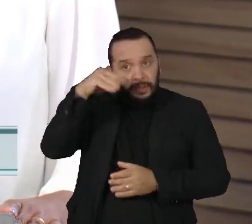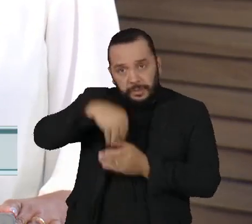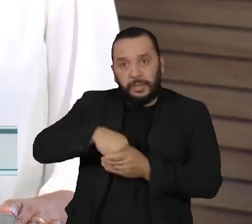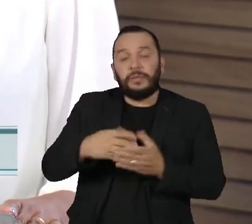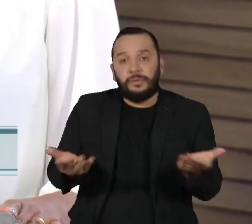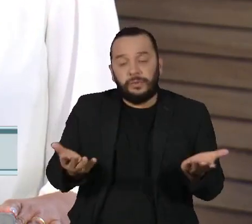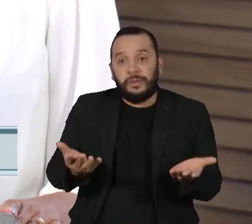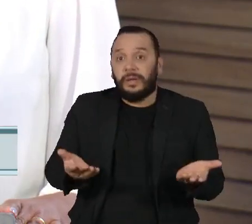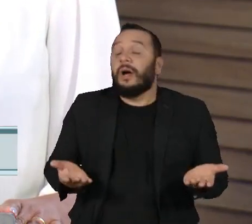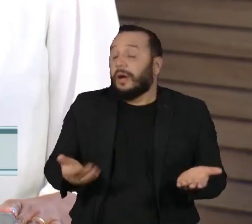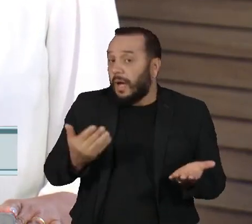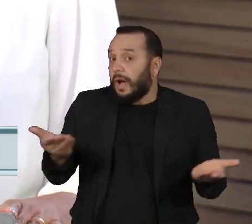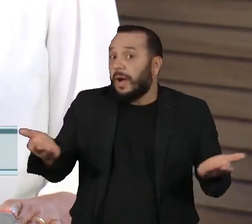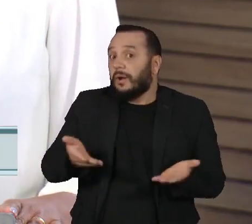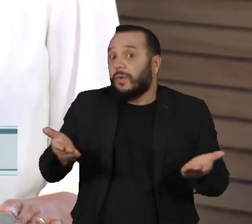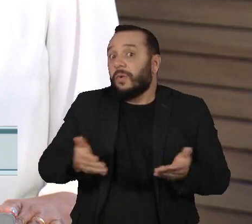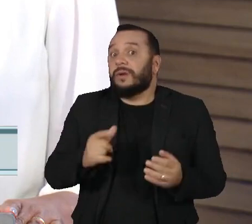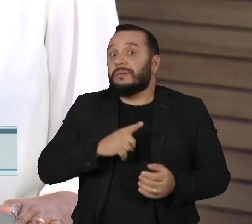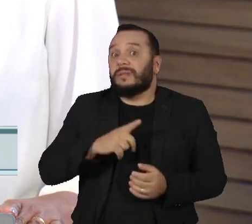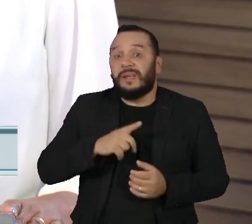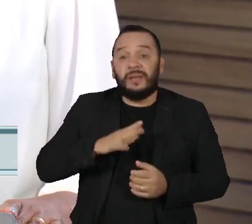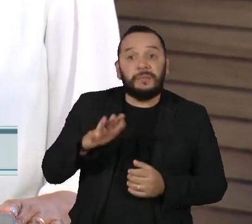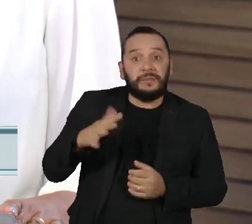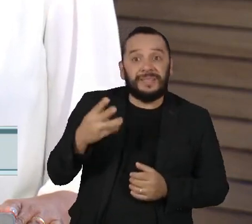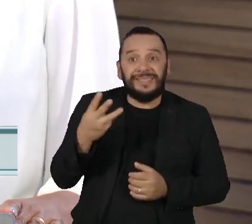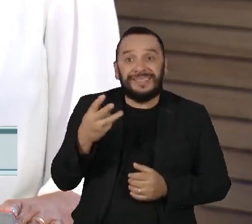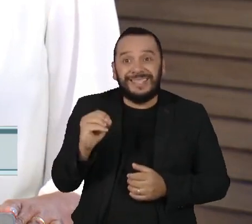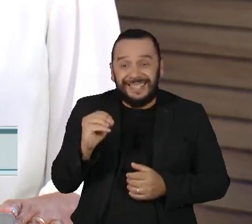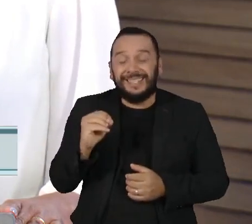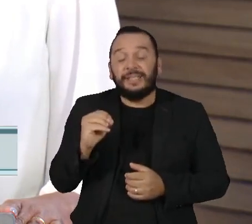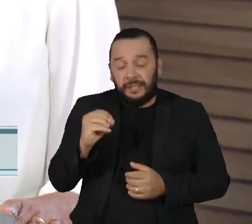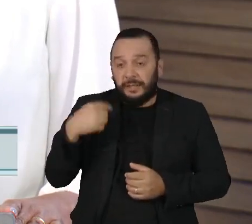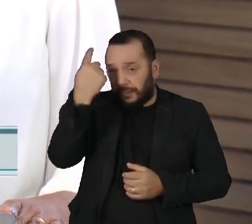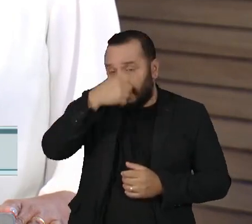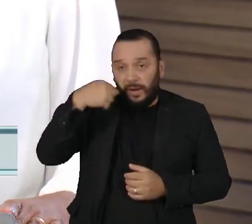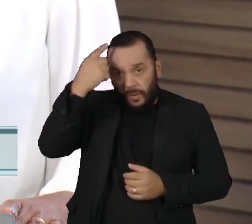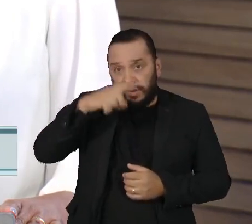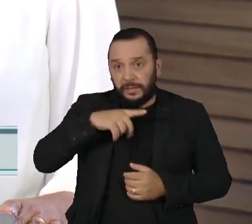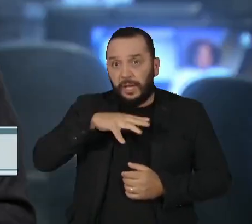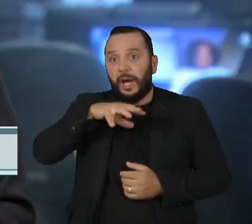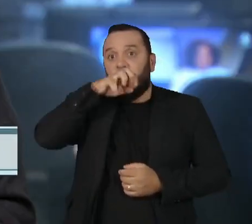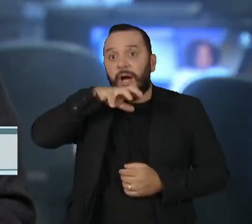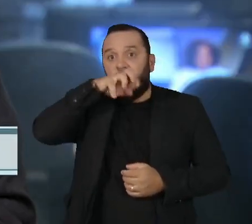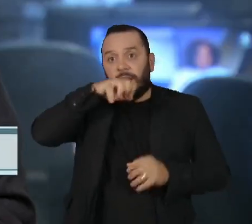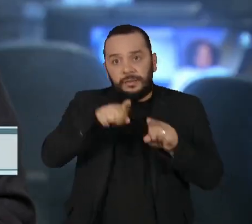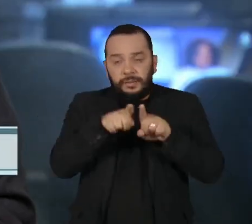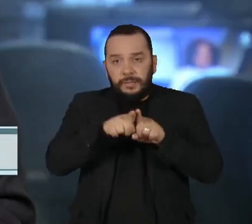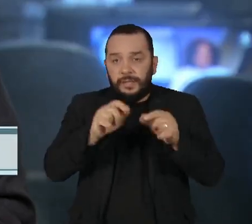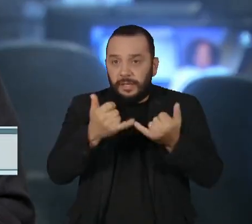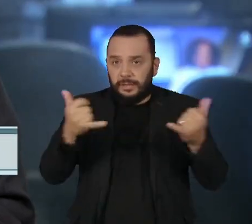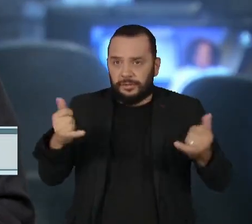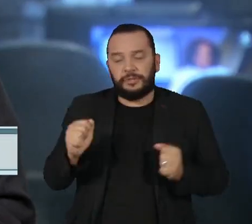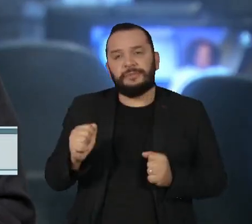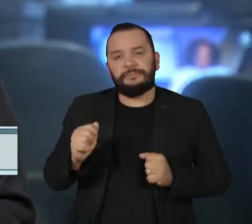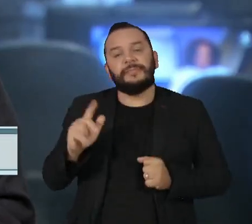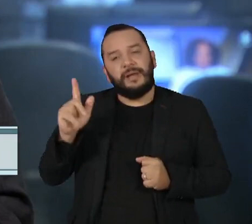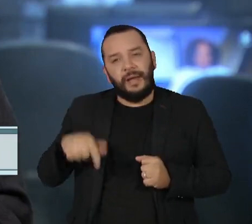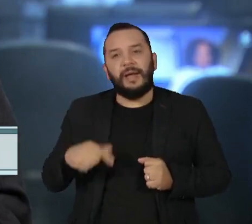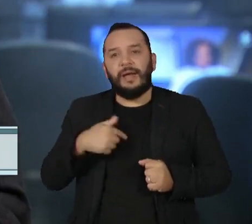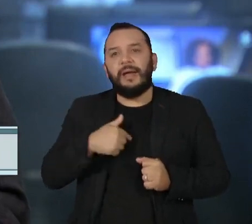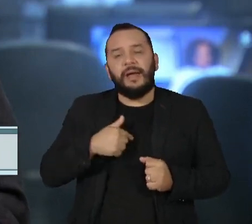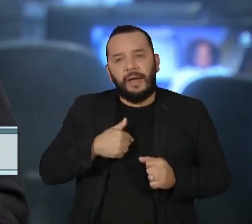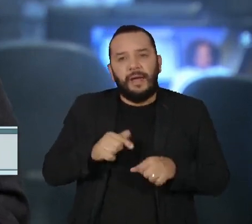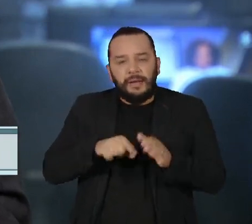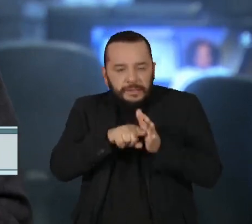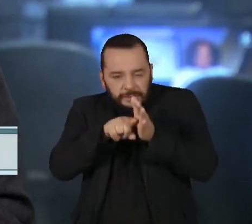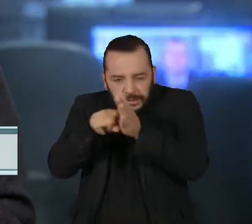A essa altura a embarcação tem menos de 30 horas de energia e oxigênio era uma expedição para ver